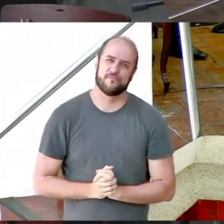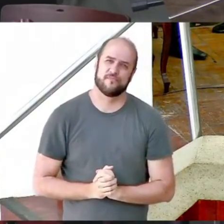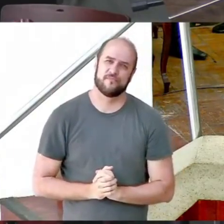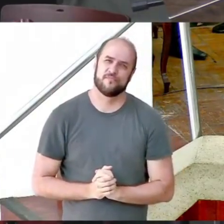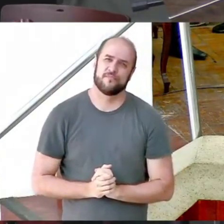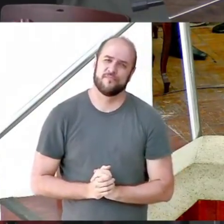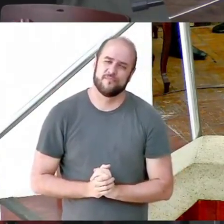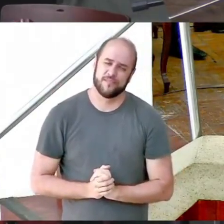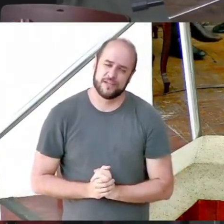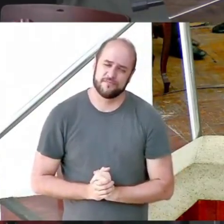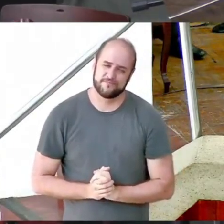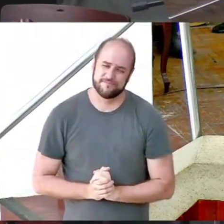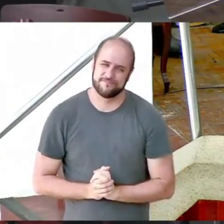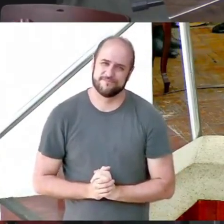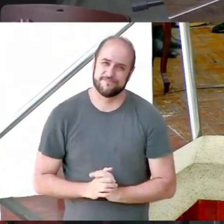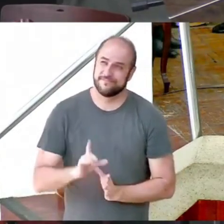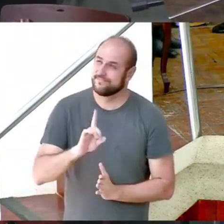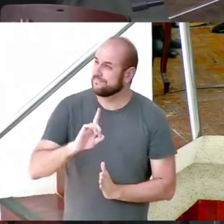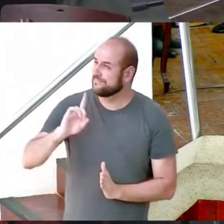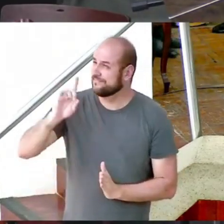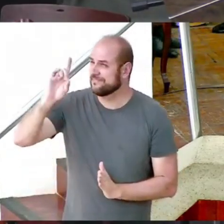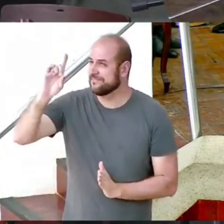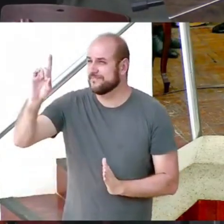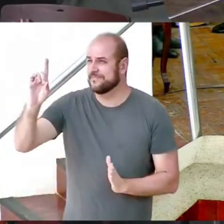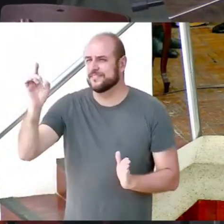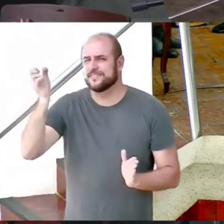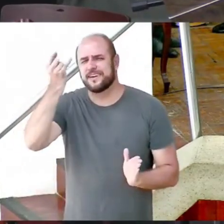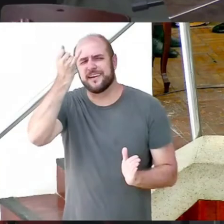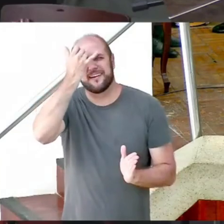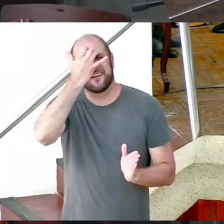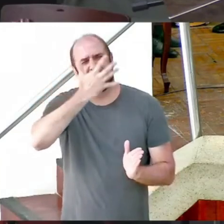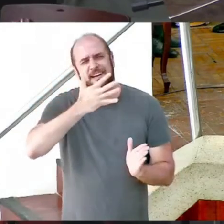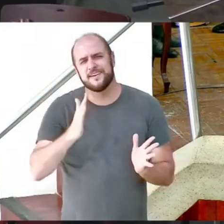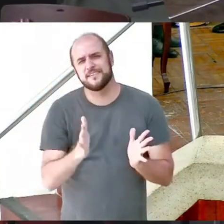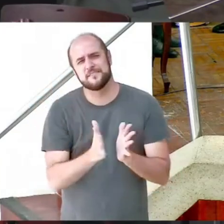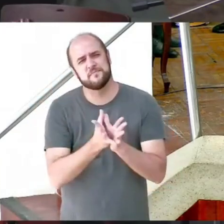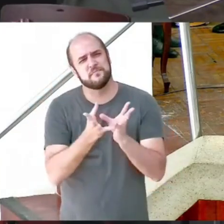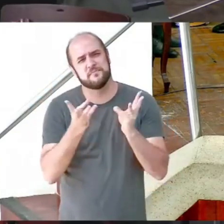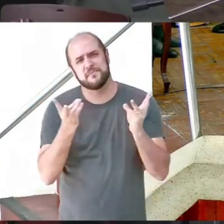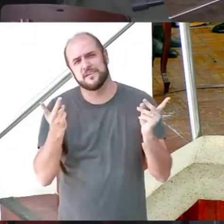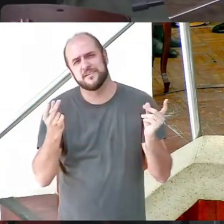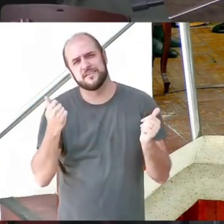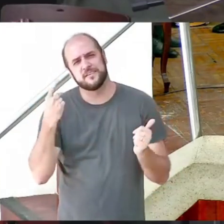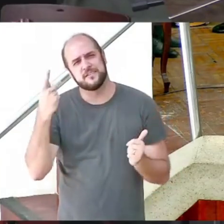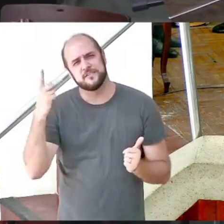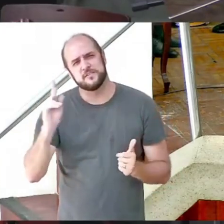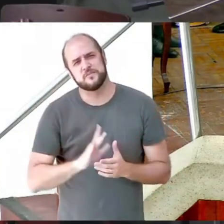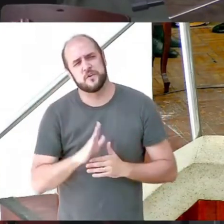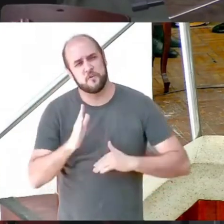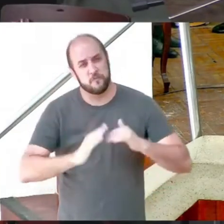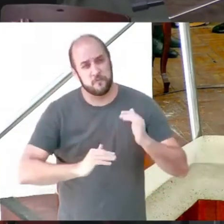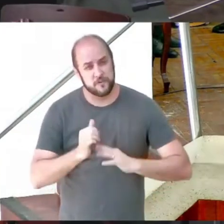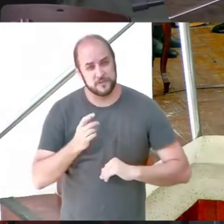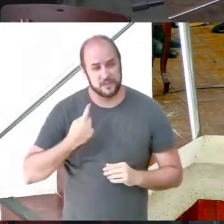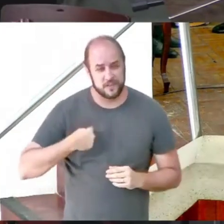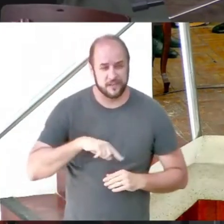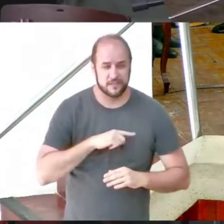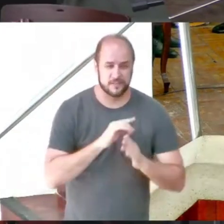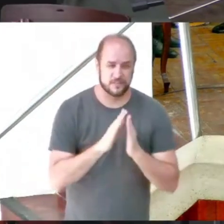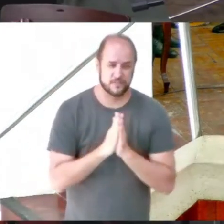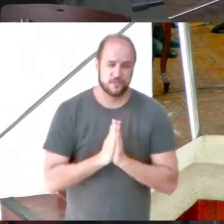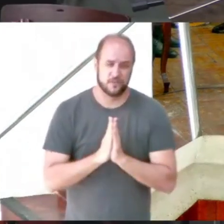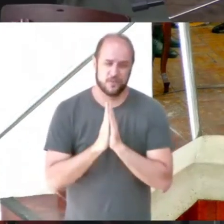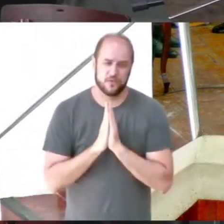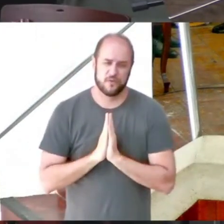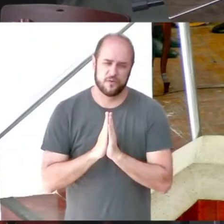Que Deus, em sua grandiosa graça e misericórdia, nos faça orar de